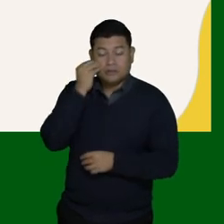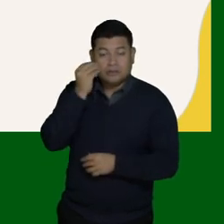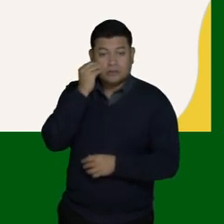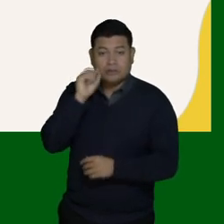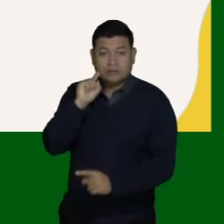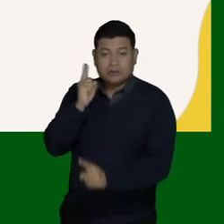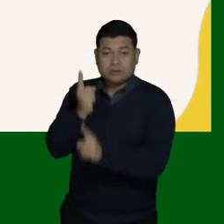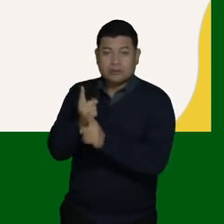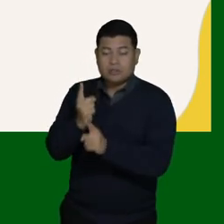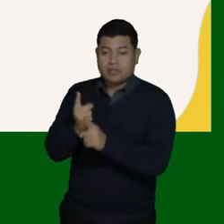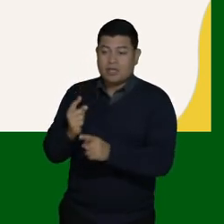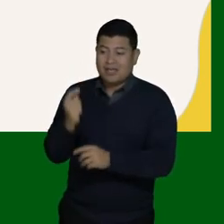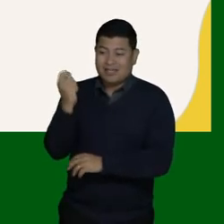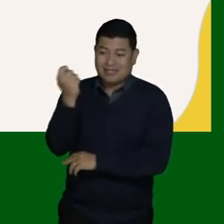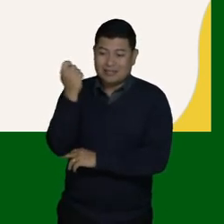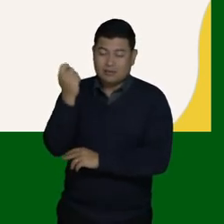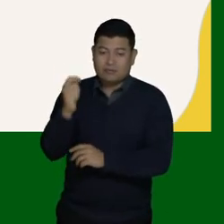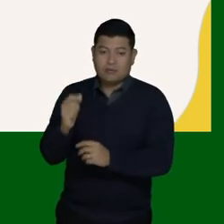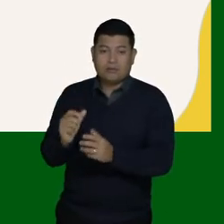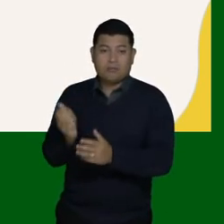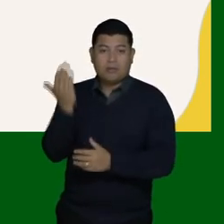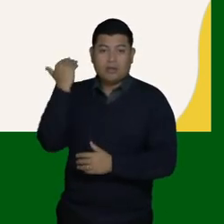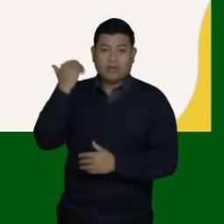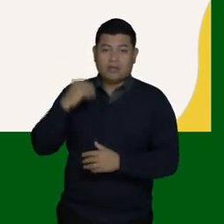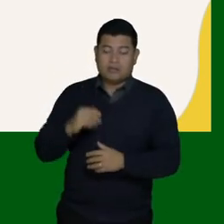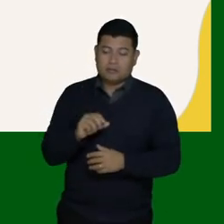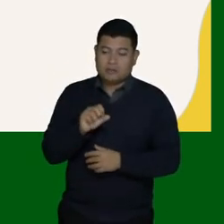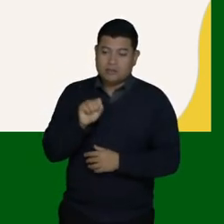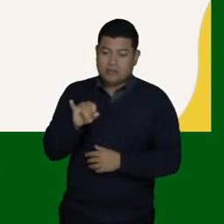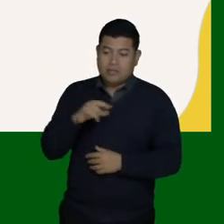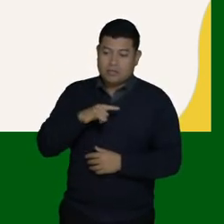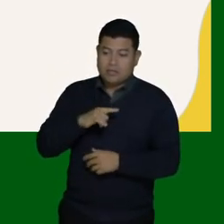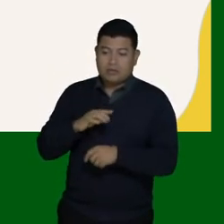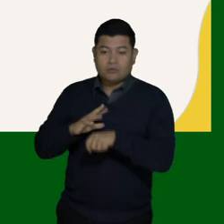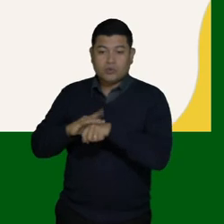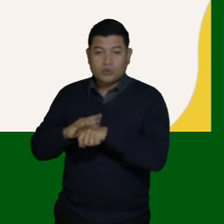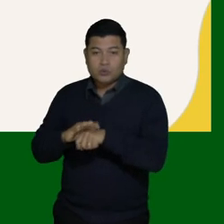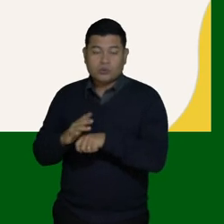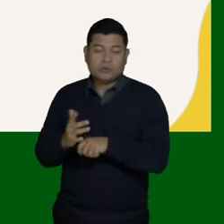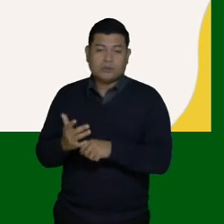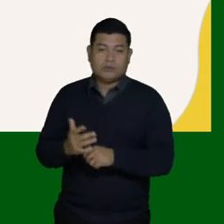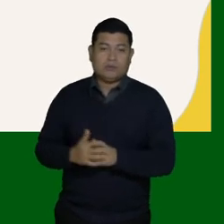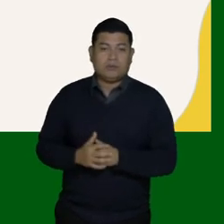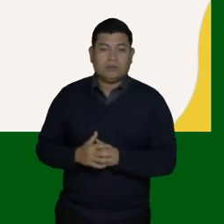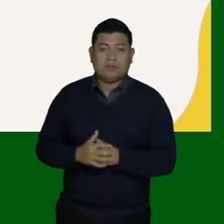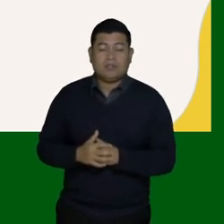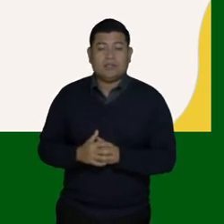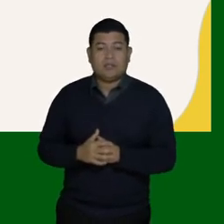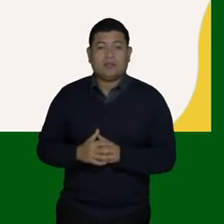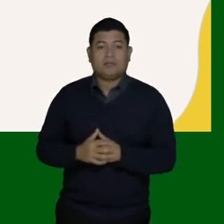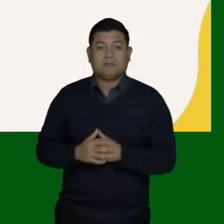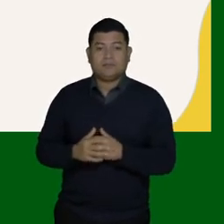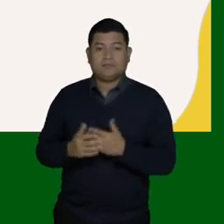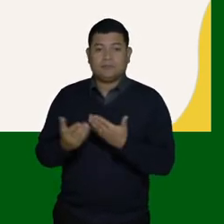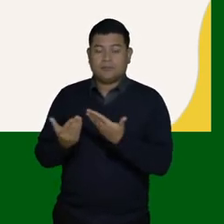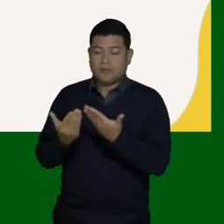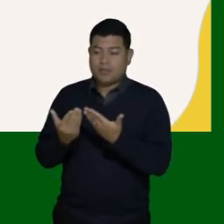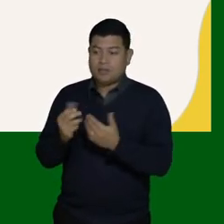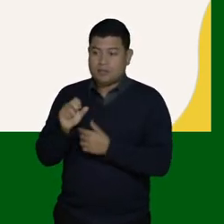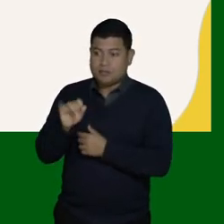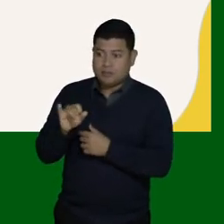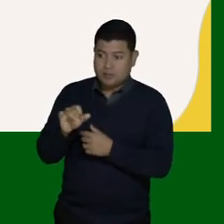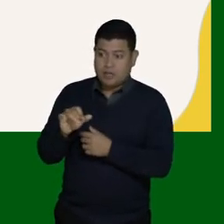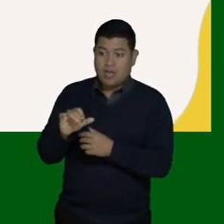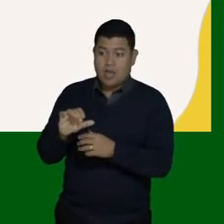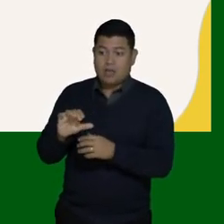pré-natal Perinatal ou pós-natal e vê o impacto que isso teve pro diagnóstico final dessa criança a